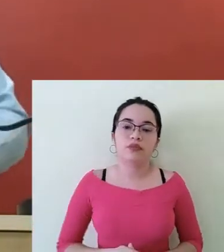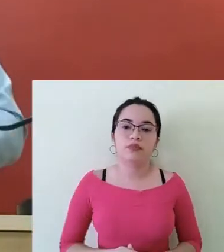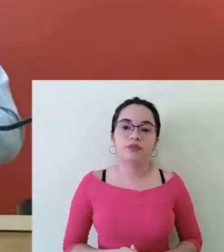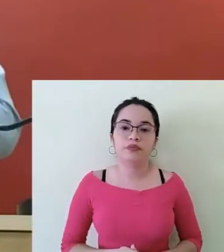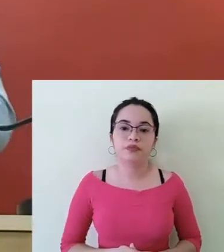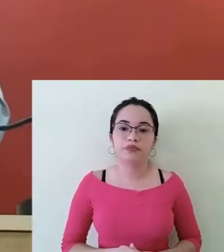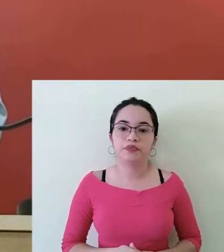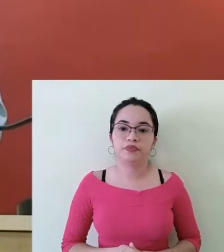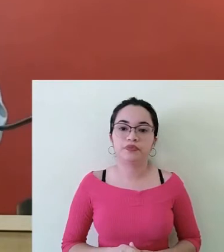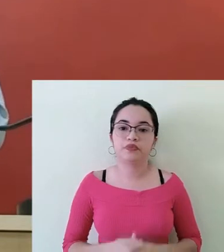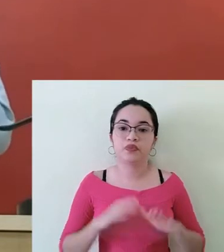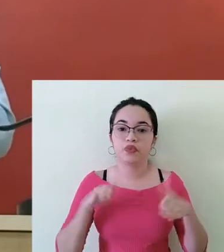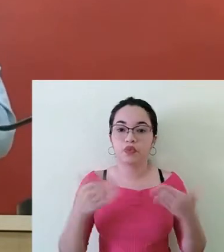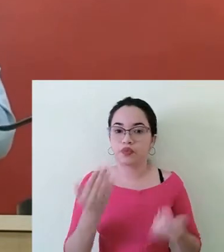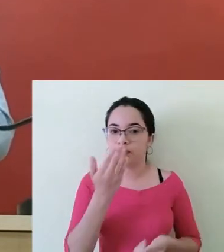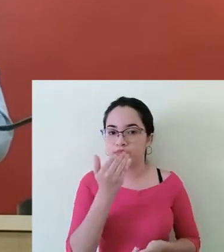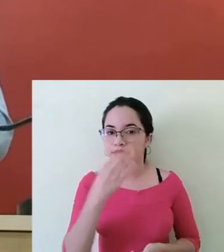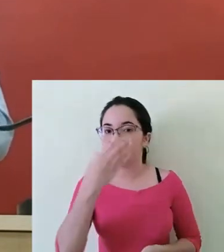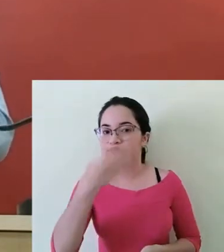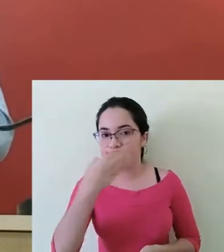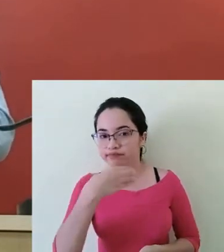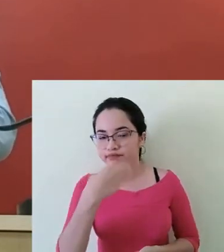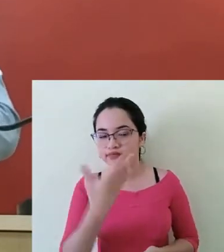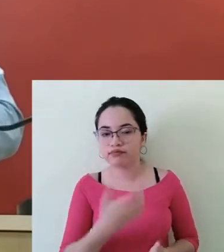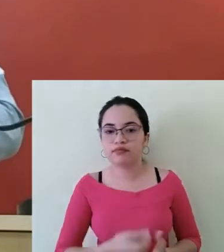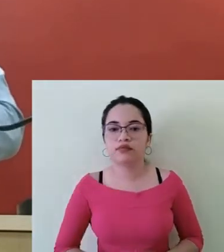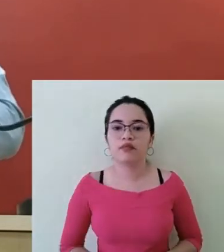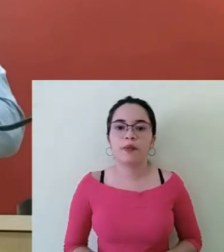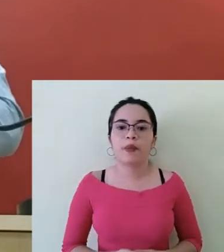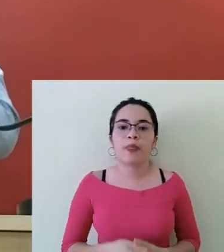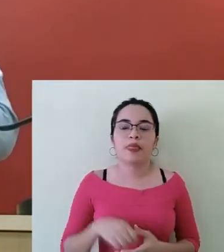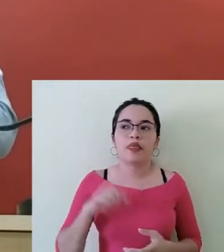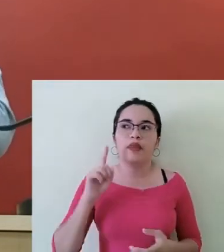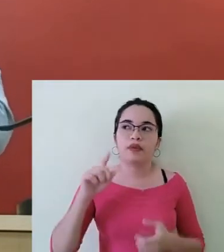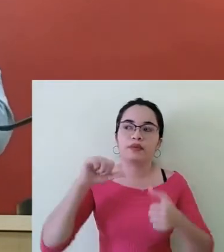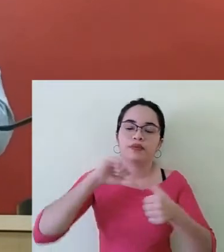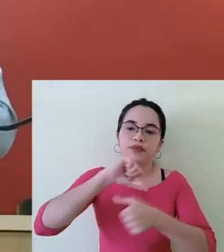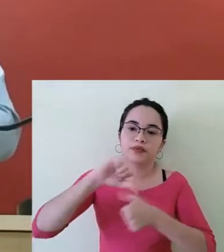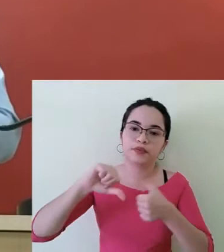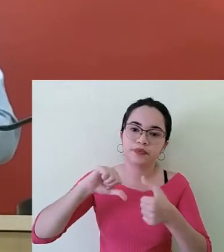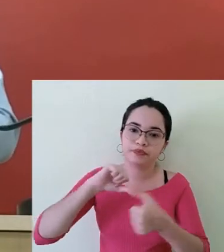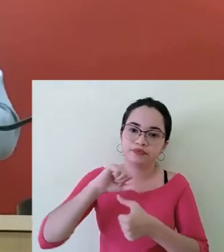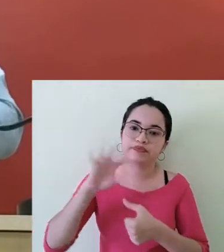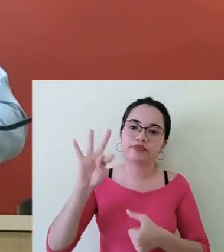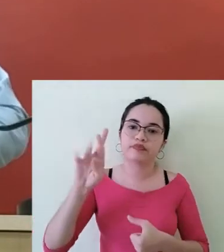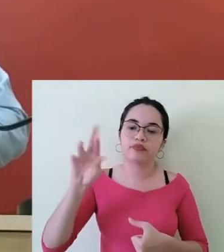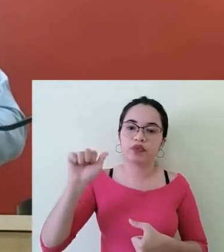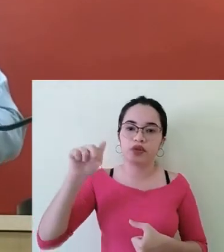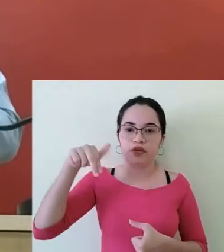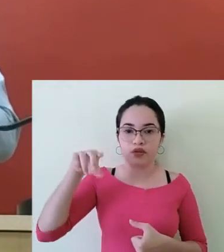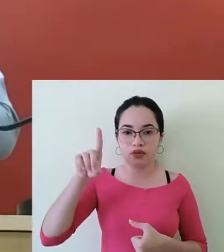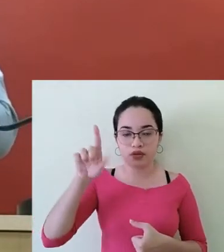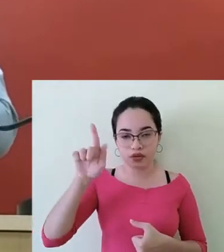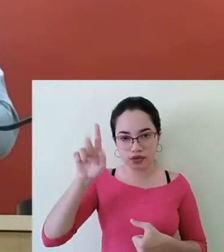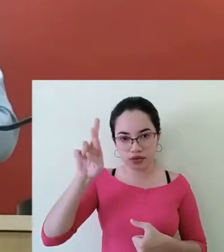ao comer daquela fruta, ele se tornou transgressor, ele